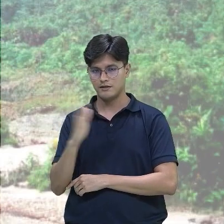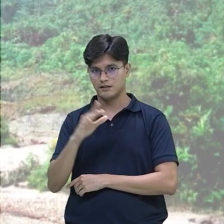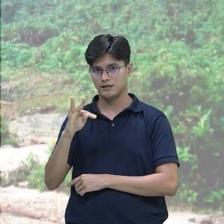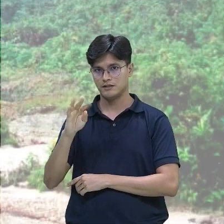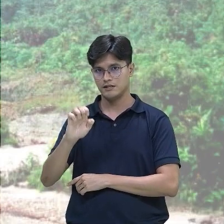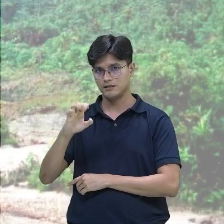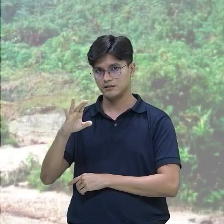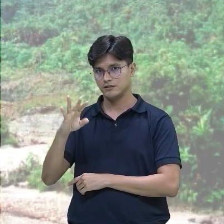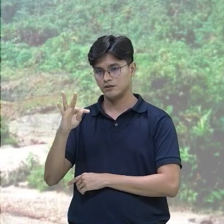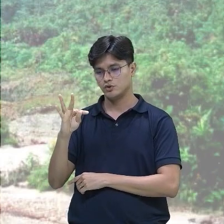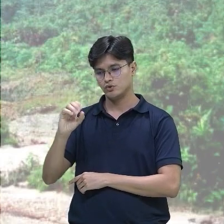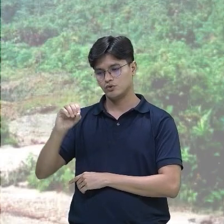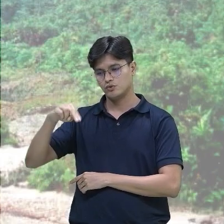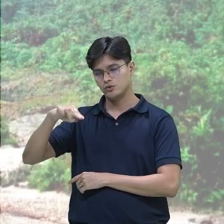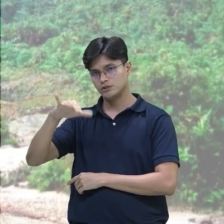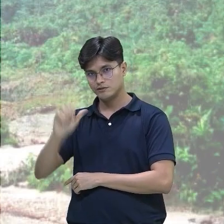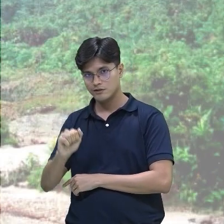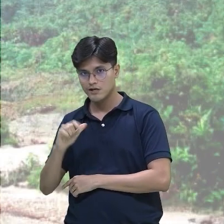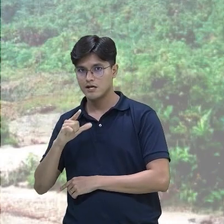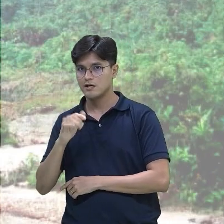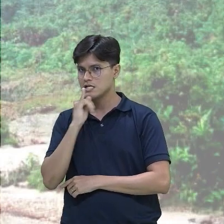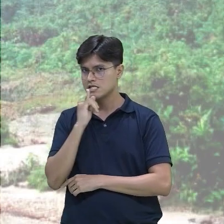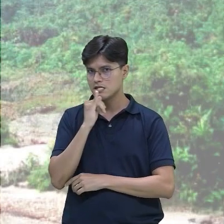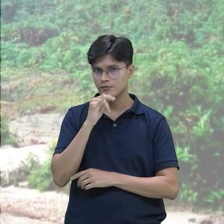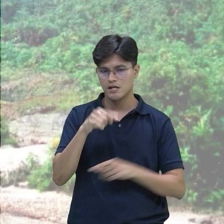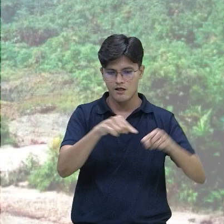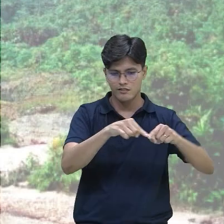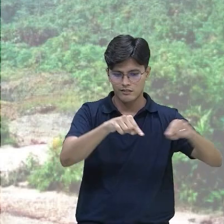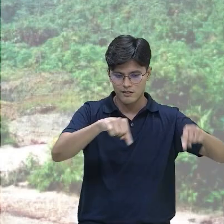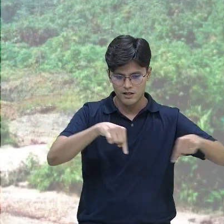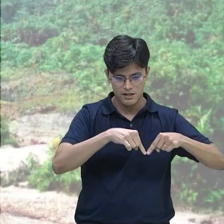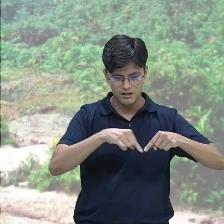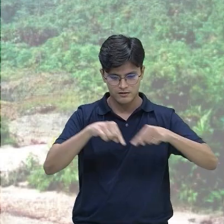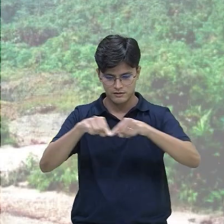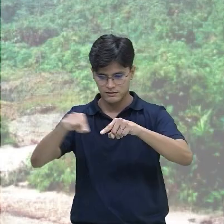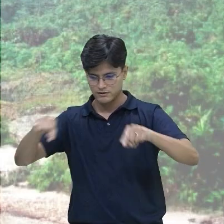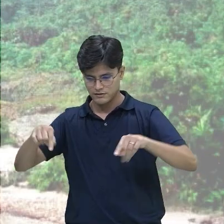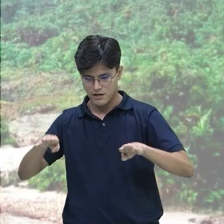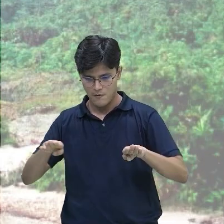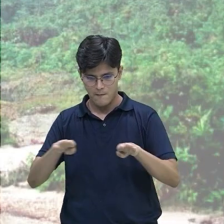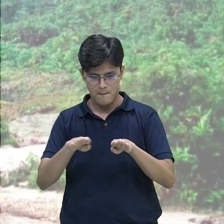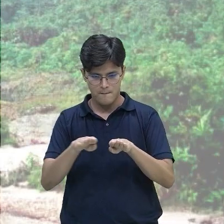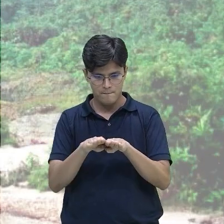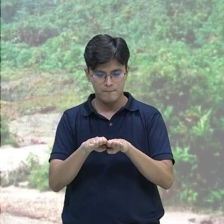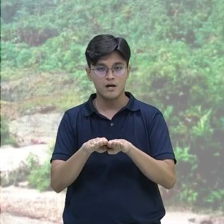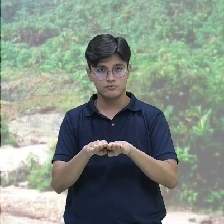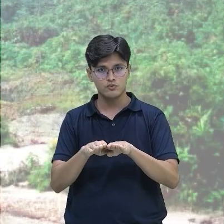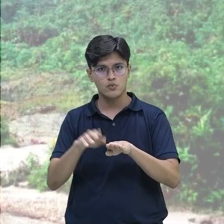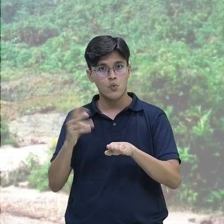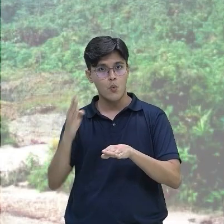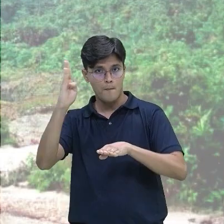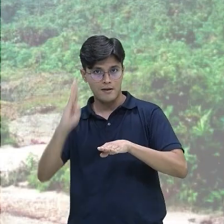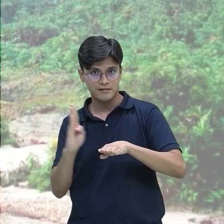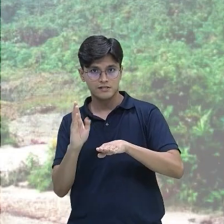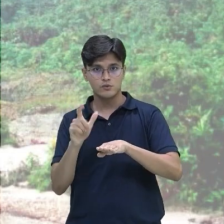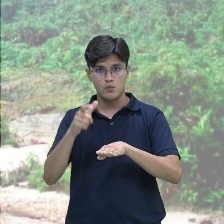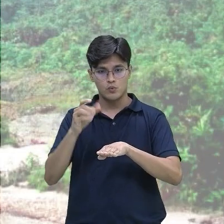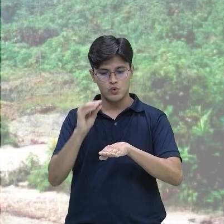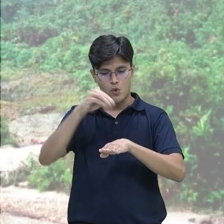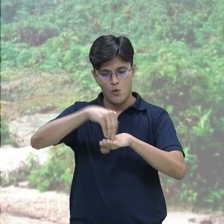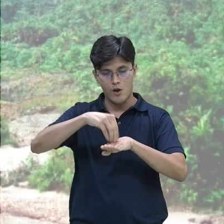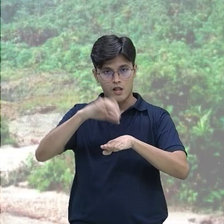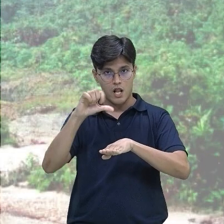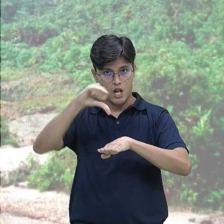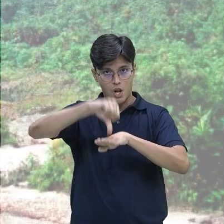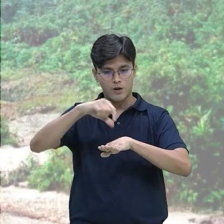outra. Então, por isso que acaba sendo estável. Porém, vai ser considerado o quê? Antigo, né?